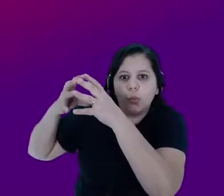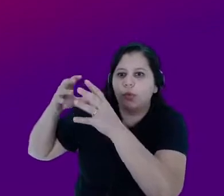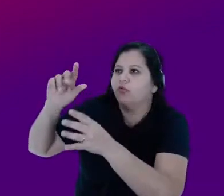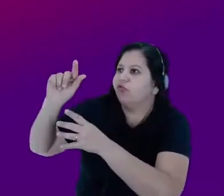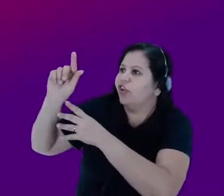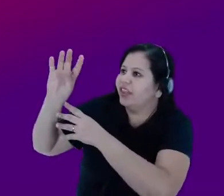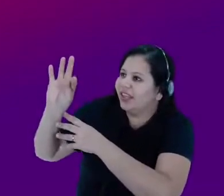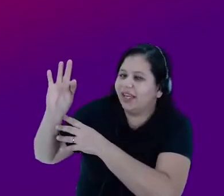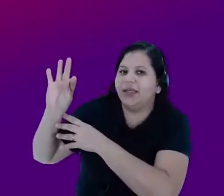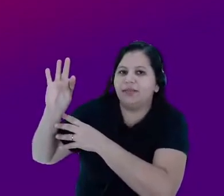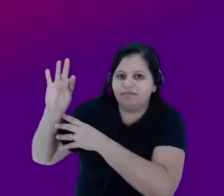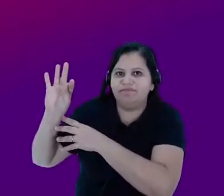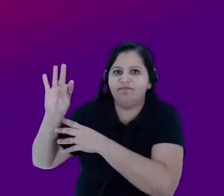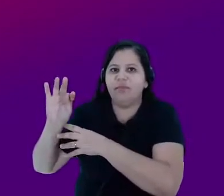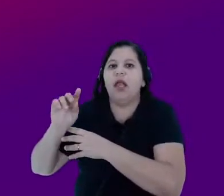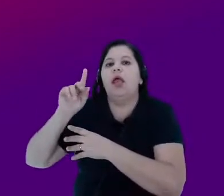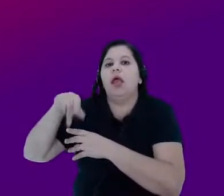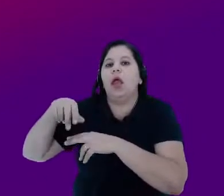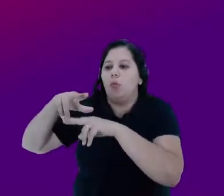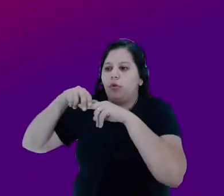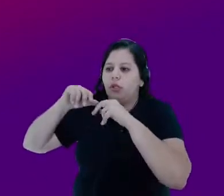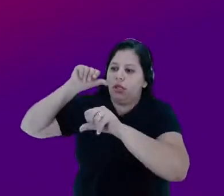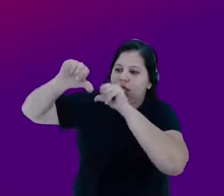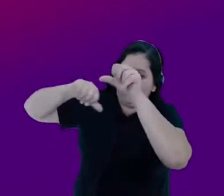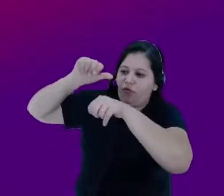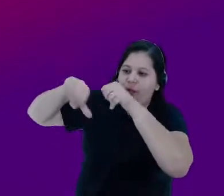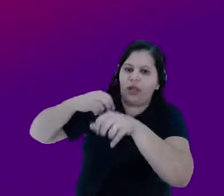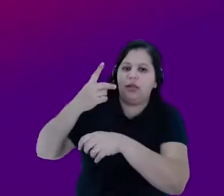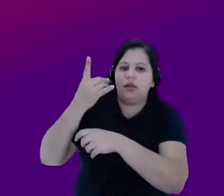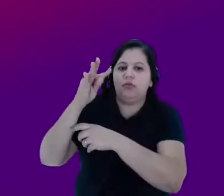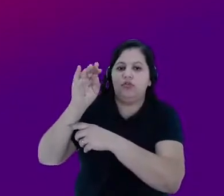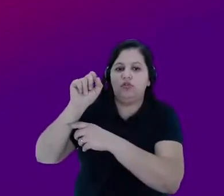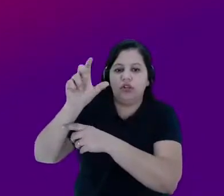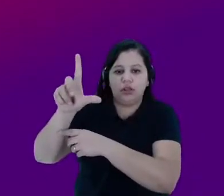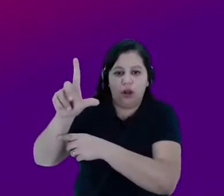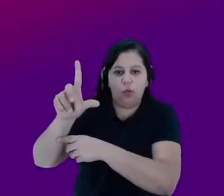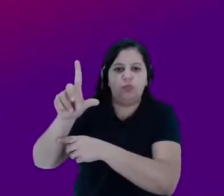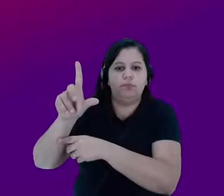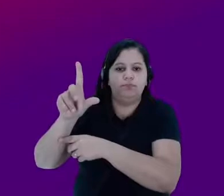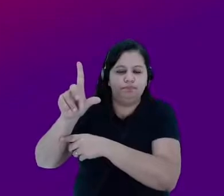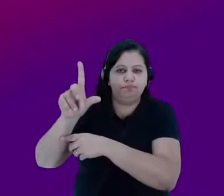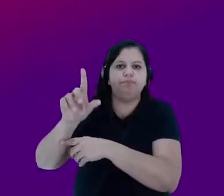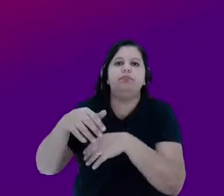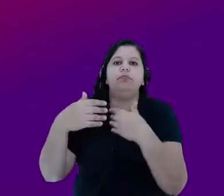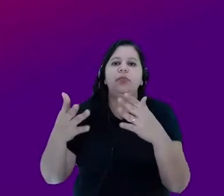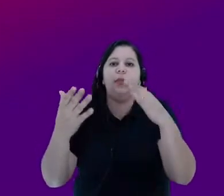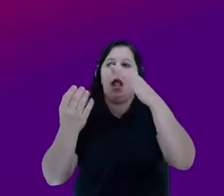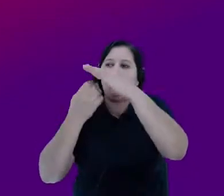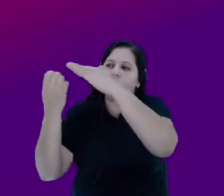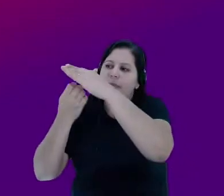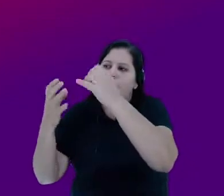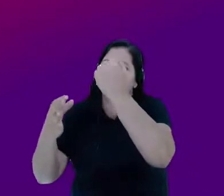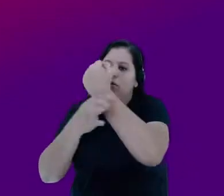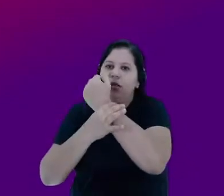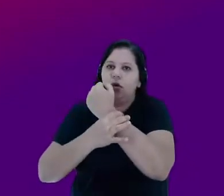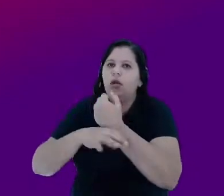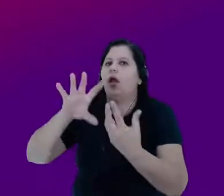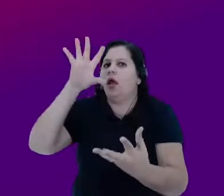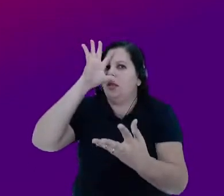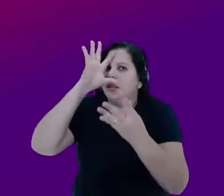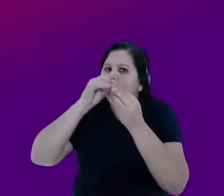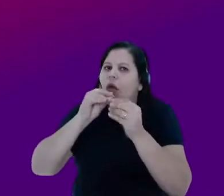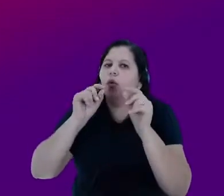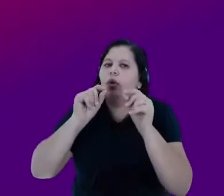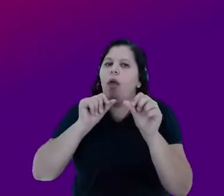digital. E começamos a ver que as seguradoras, elas tinham plena consciência que para ter essa transformação